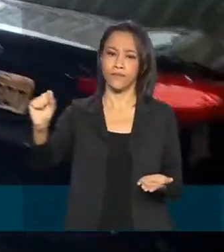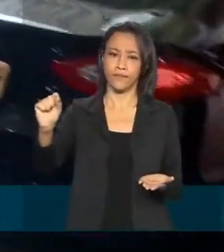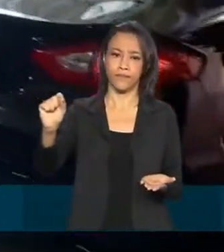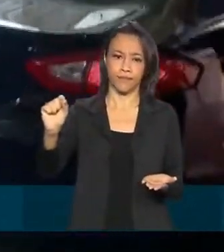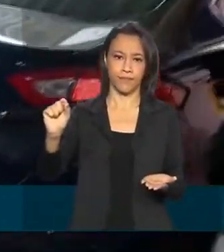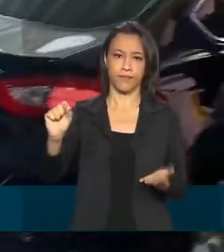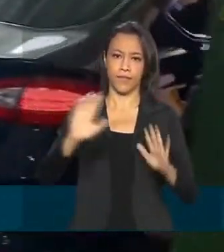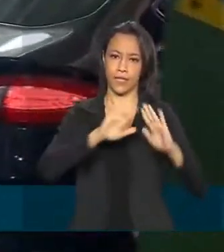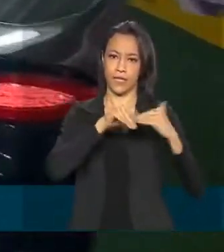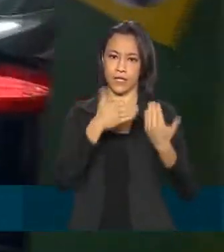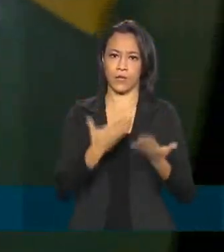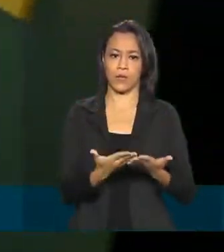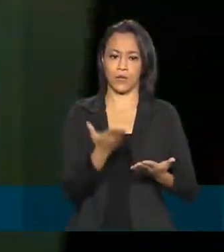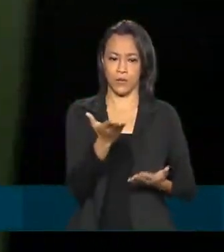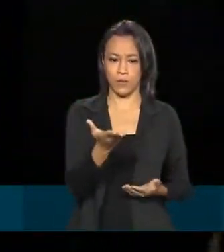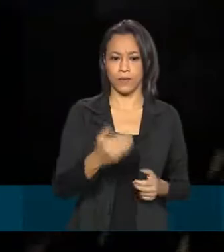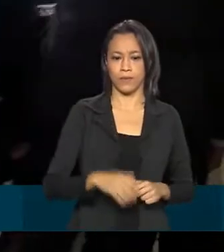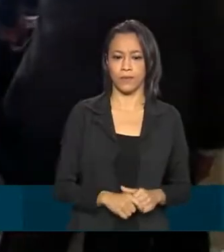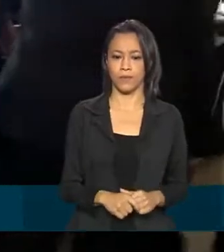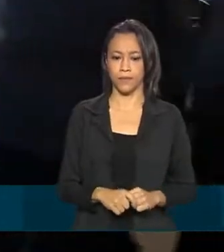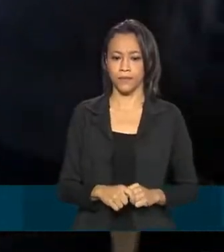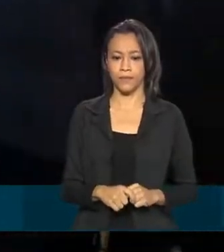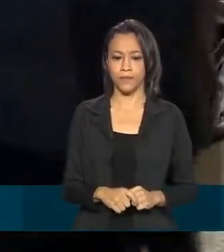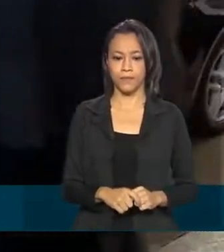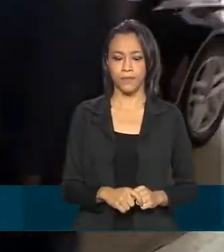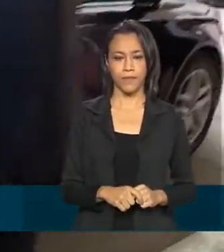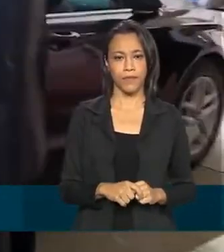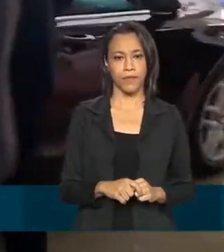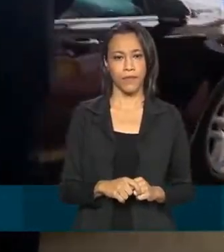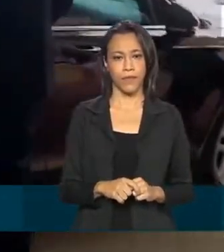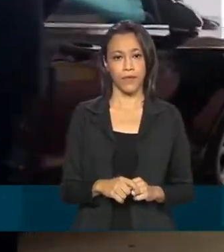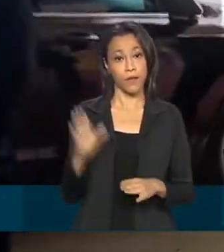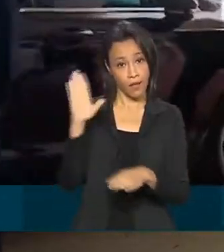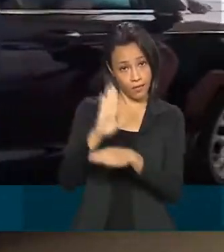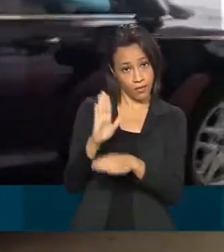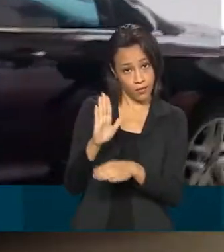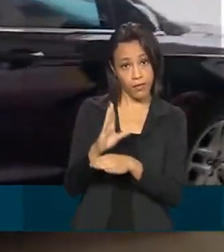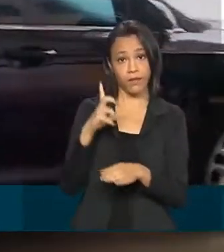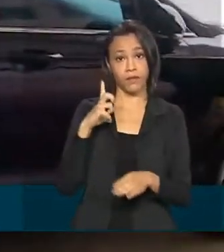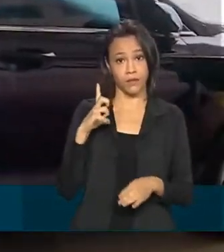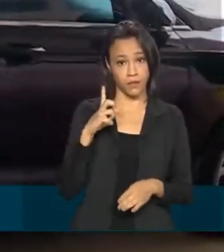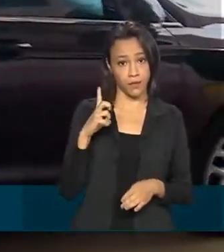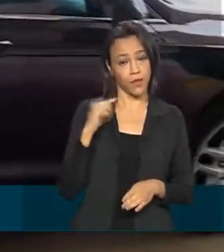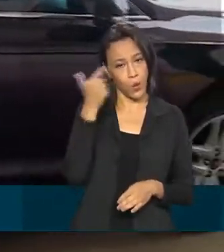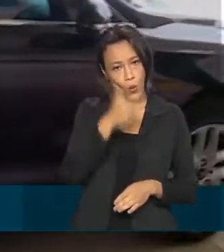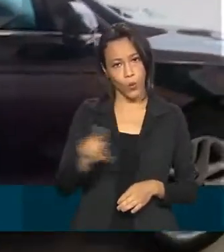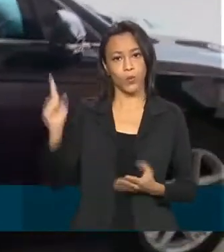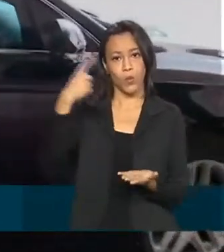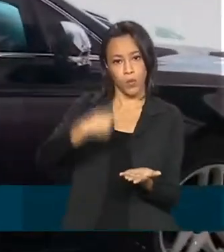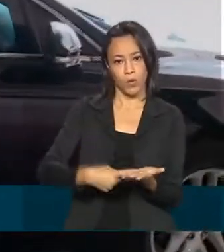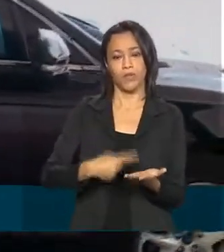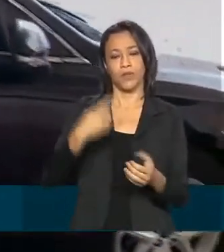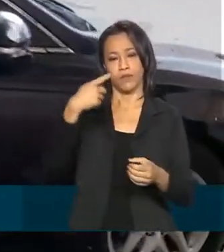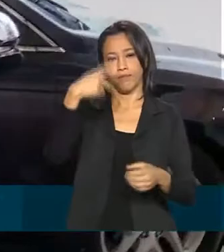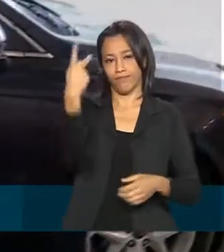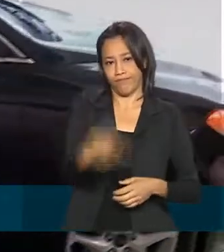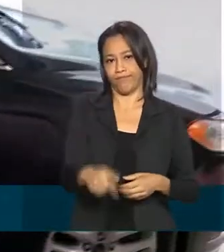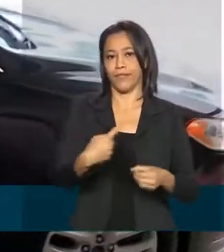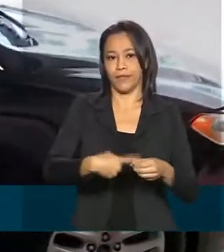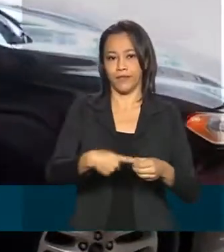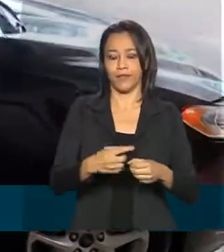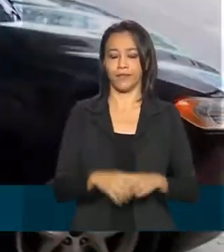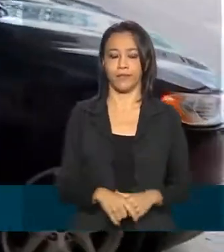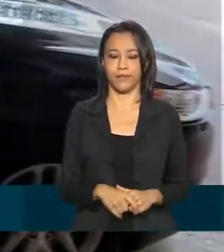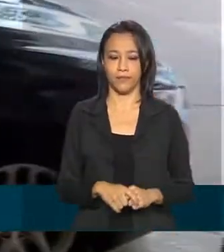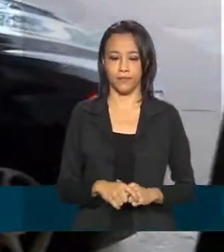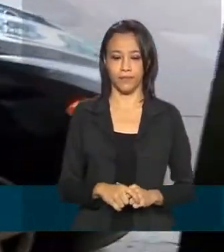da escola. E mais tarde tem mais compromisso na cidade.